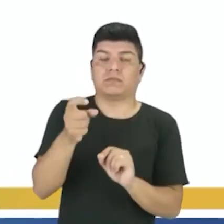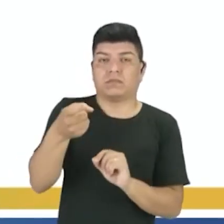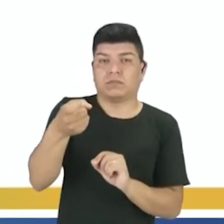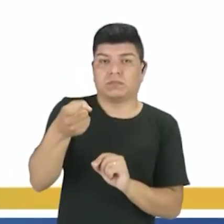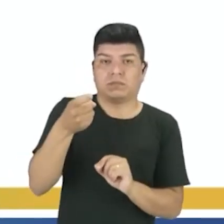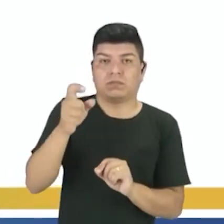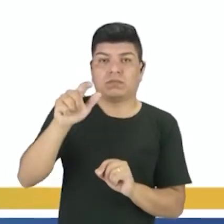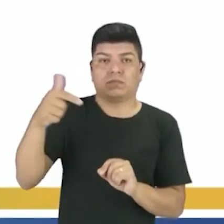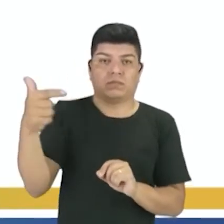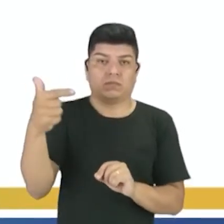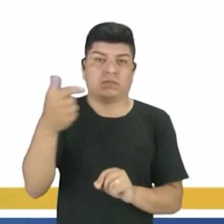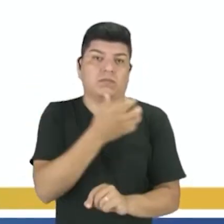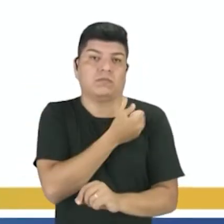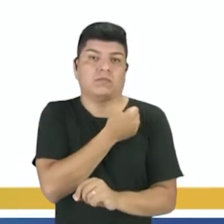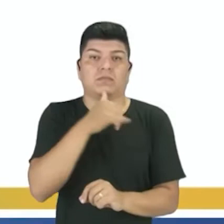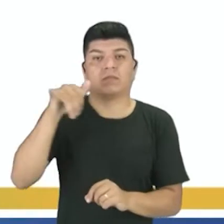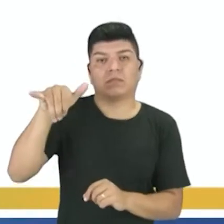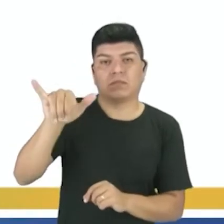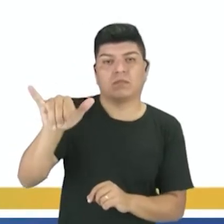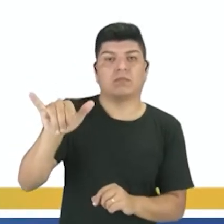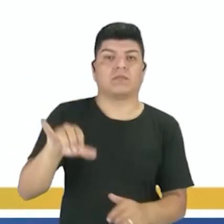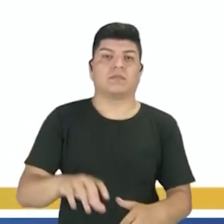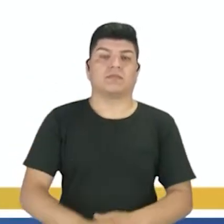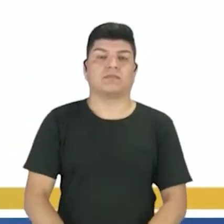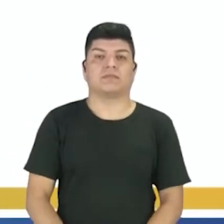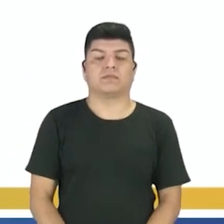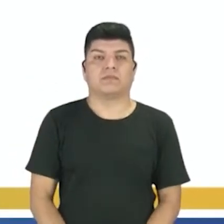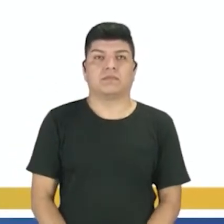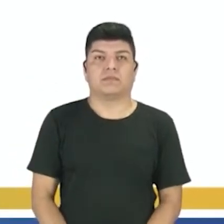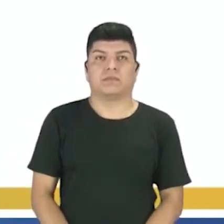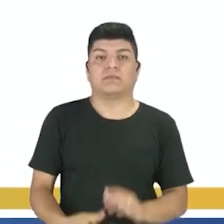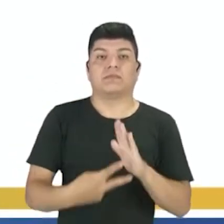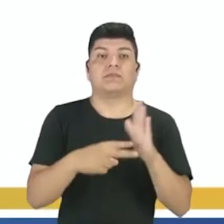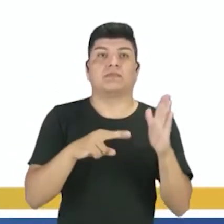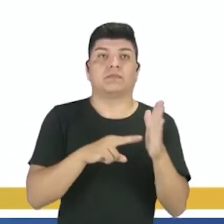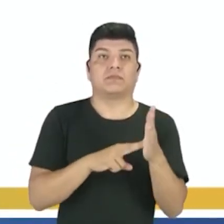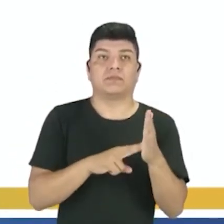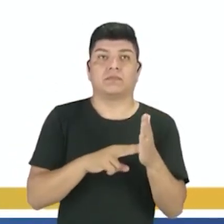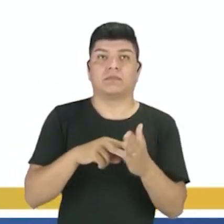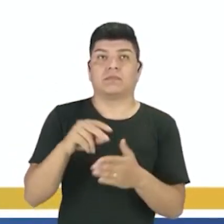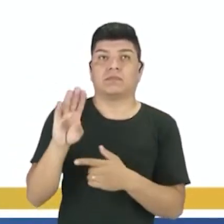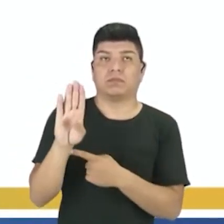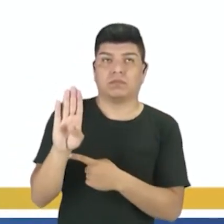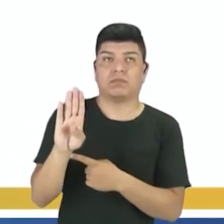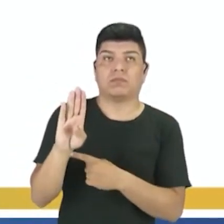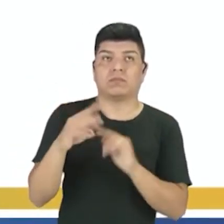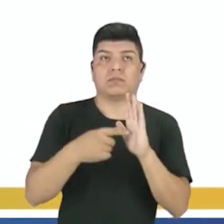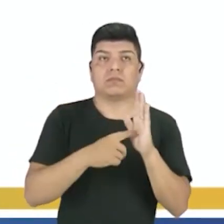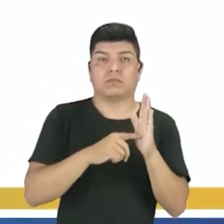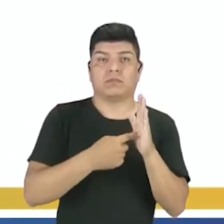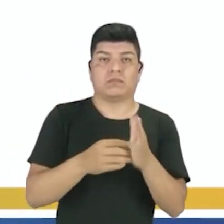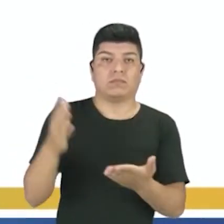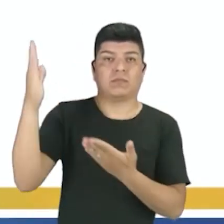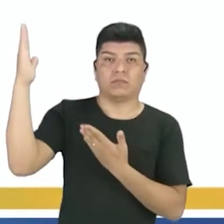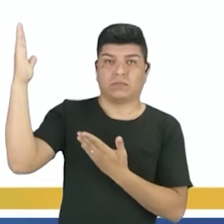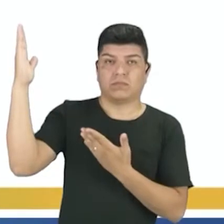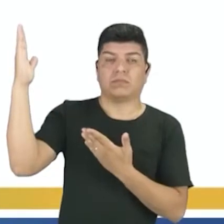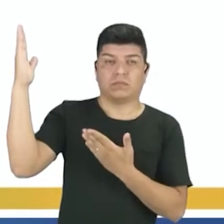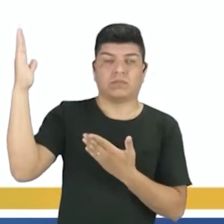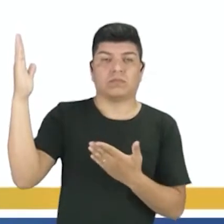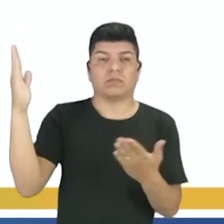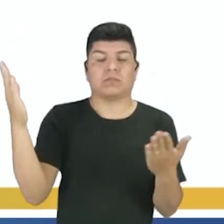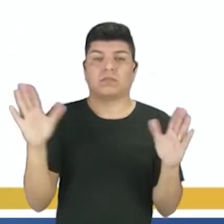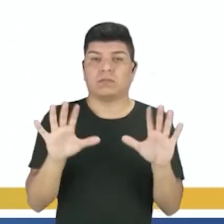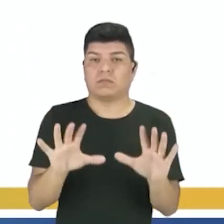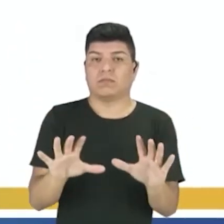e o segundo número denota a coordenada y. Isso quer dizer que o ponto P, né, é esse pontinho aqui marcado. Então, assim que